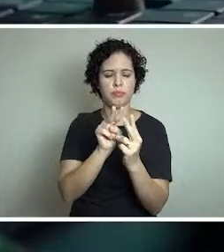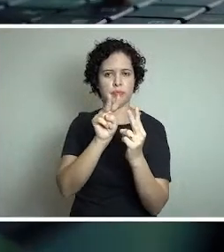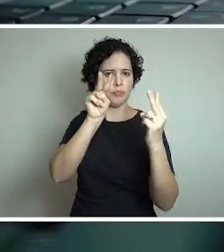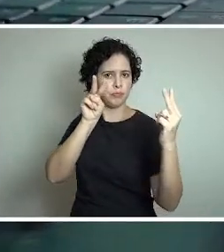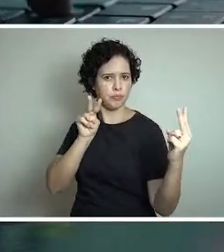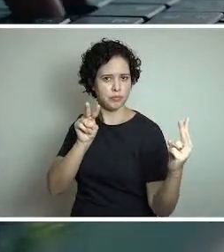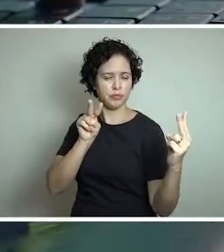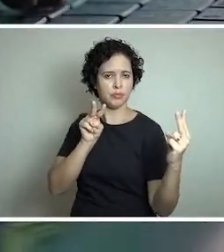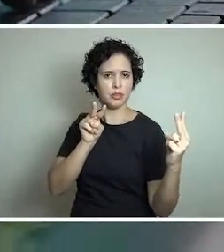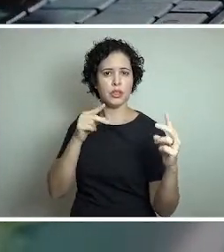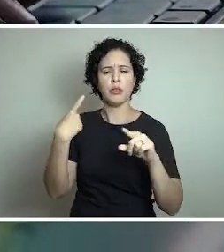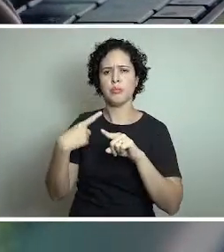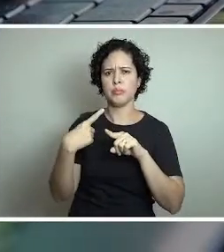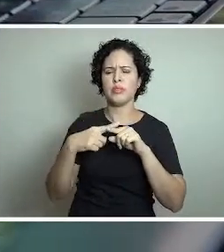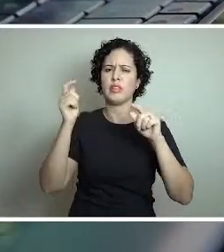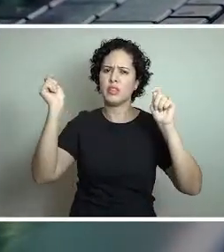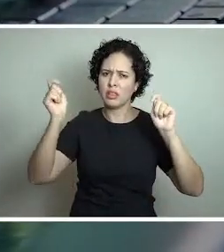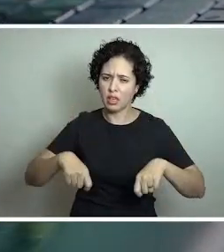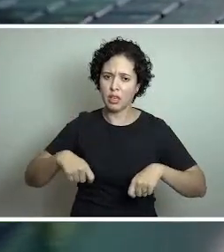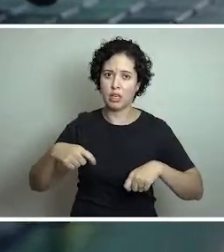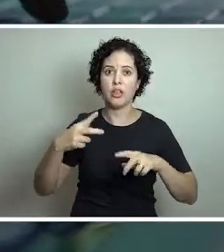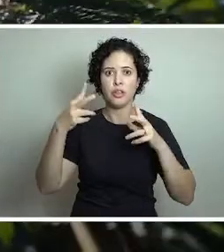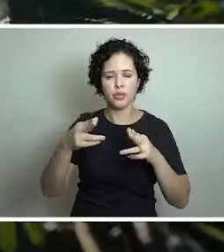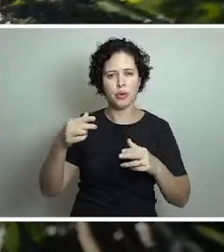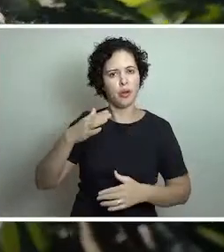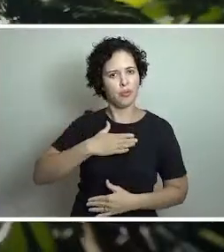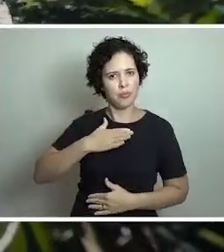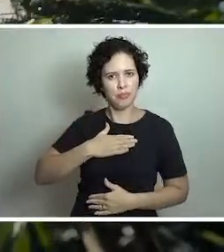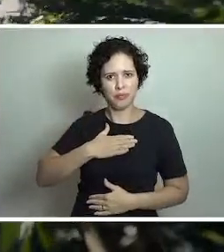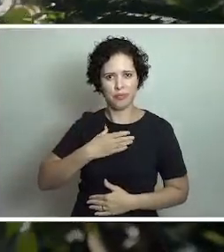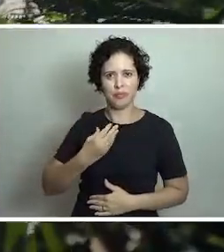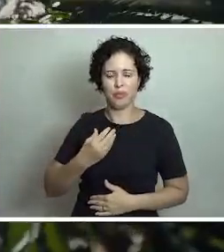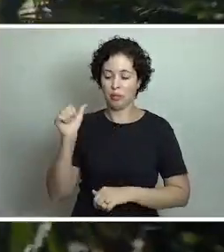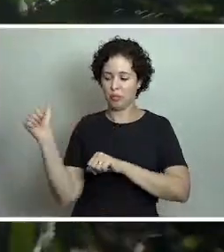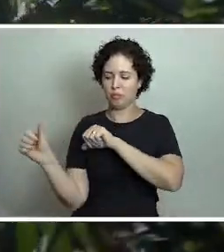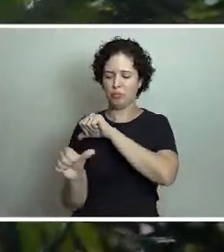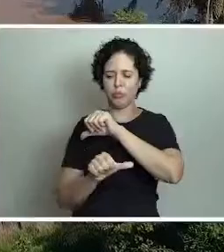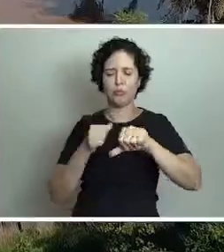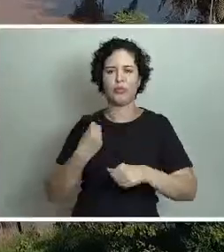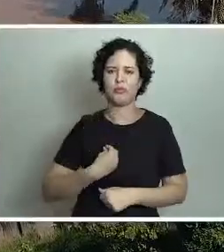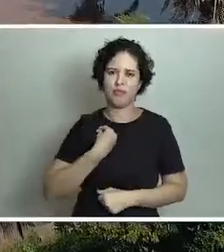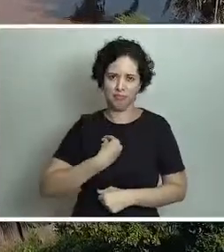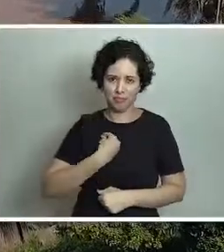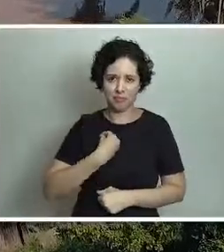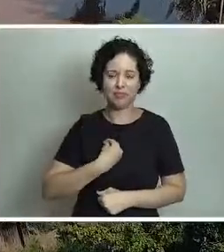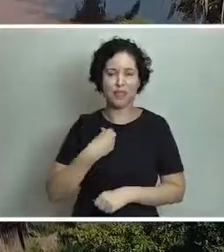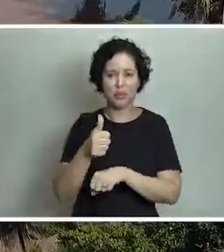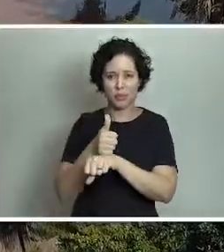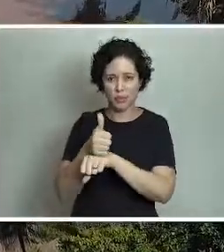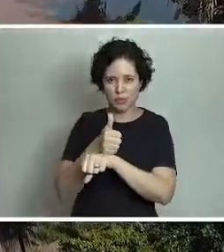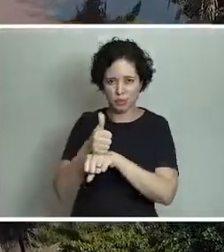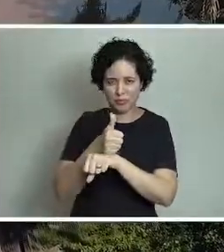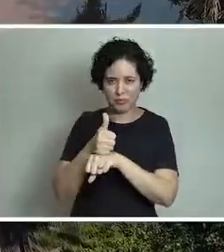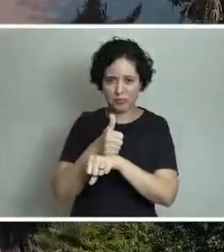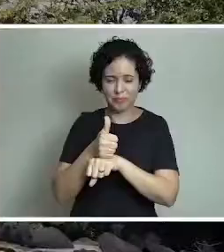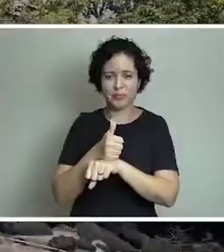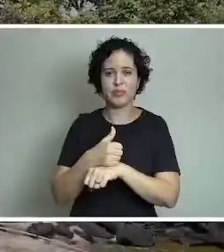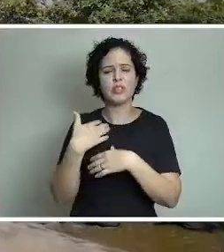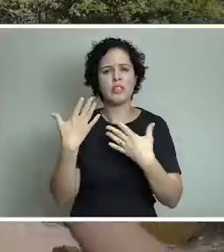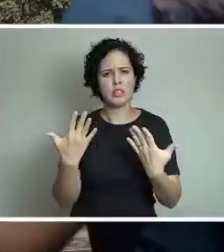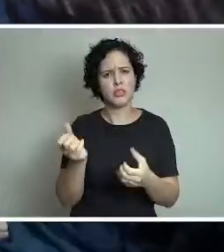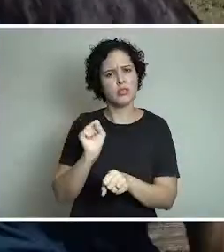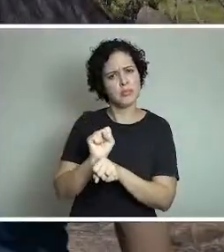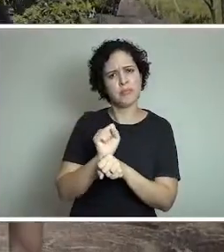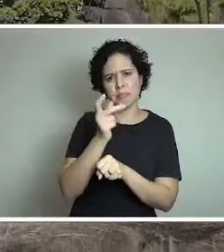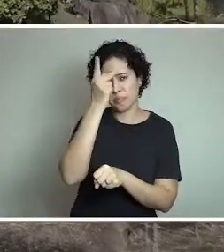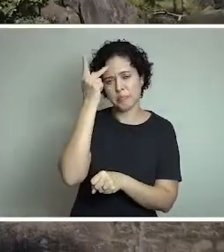distância, porque possibilita, como para mim, foi uma mudança, né, de vida e de profissão, e espero que